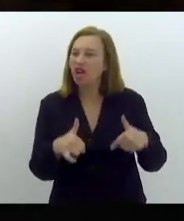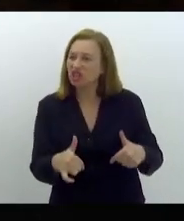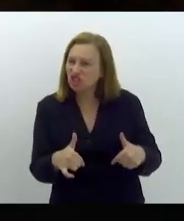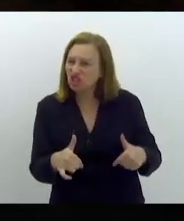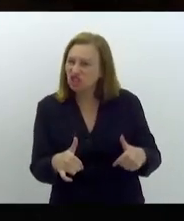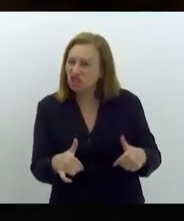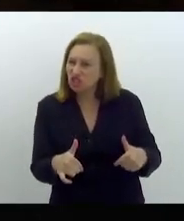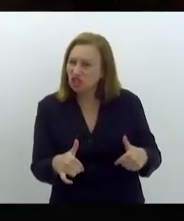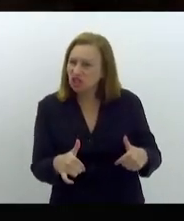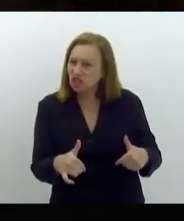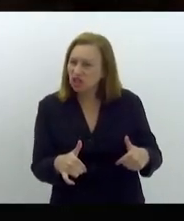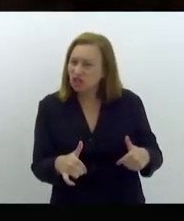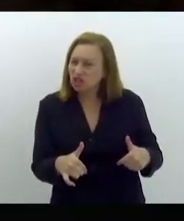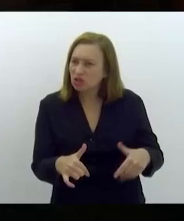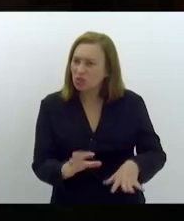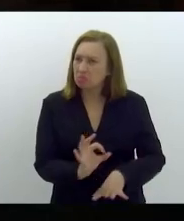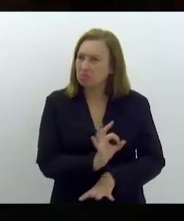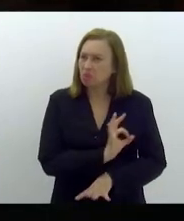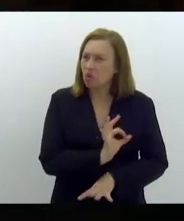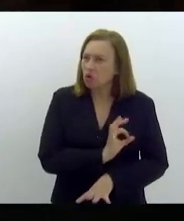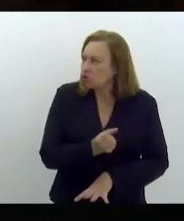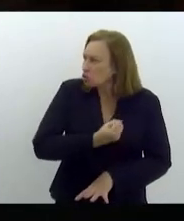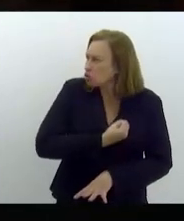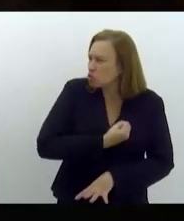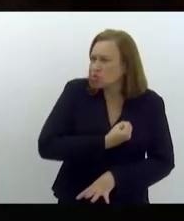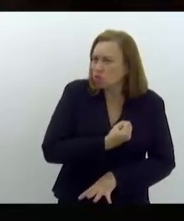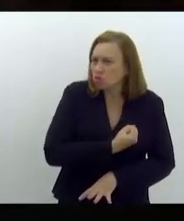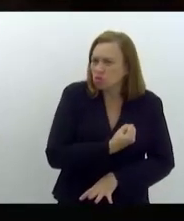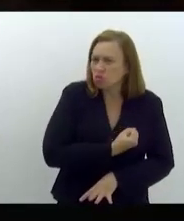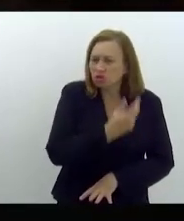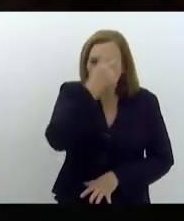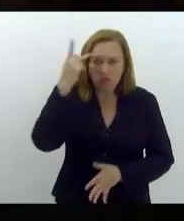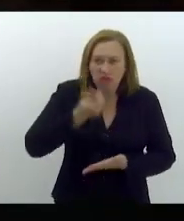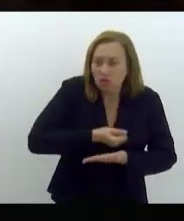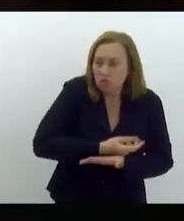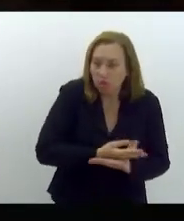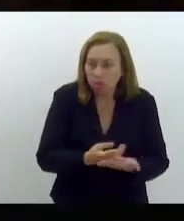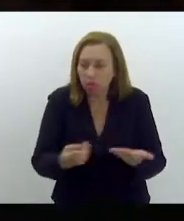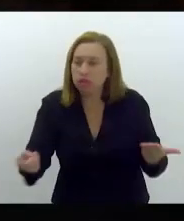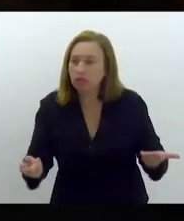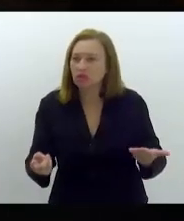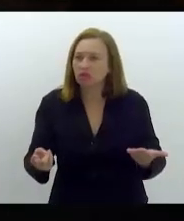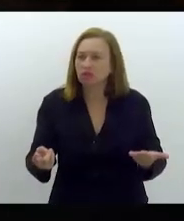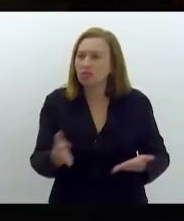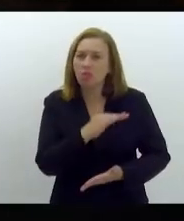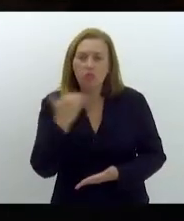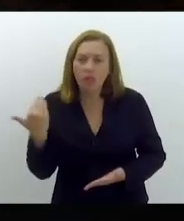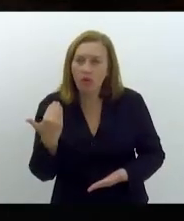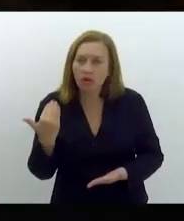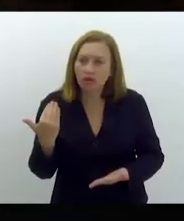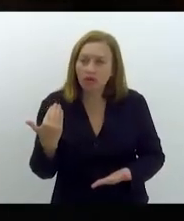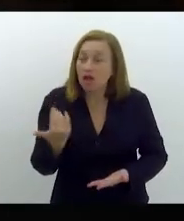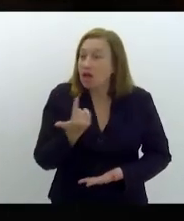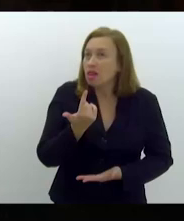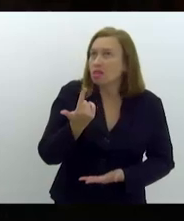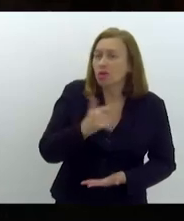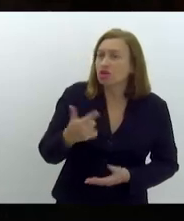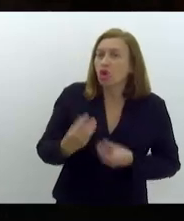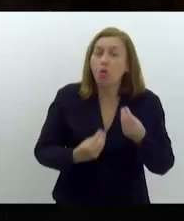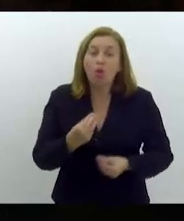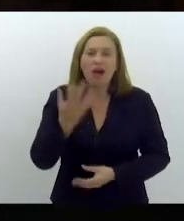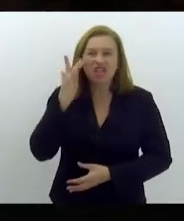sucedida a partir do número de Corpos deixado pelo chão não dá para a gente naturalizar